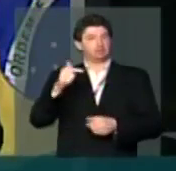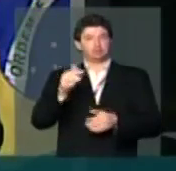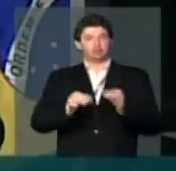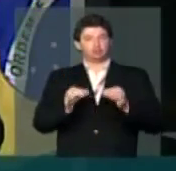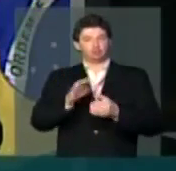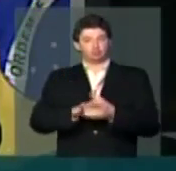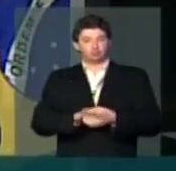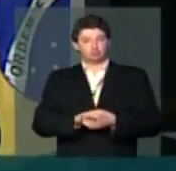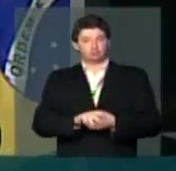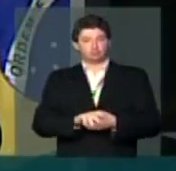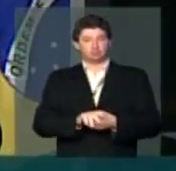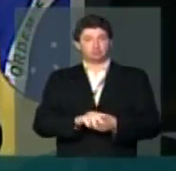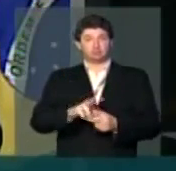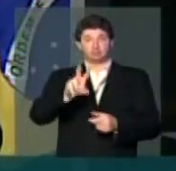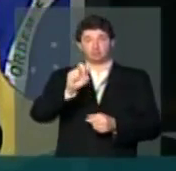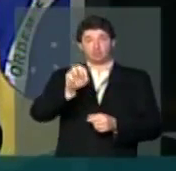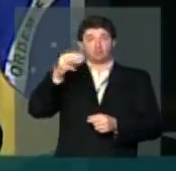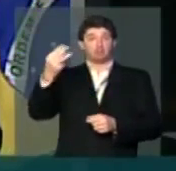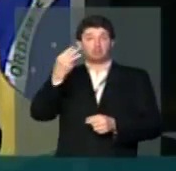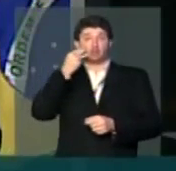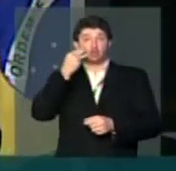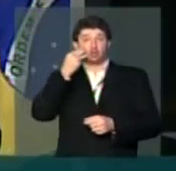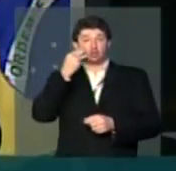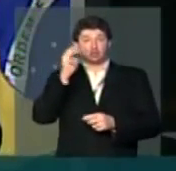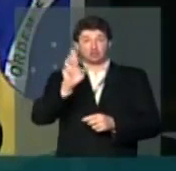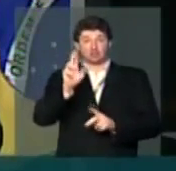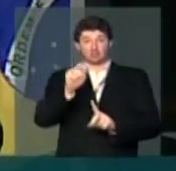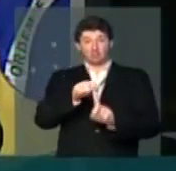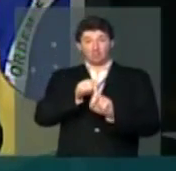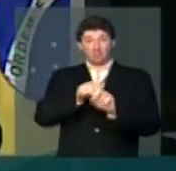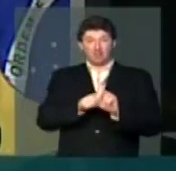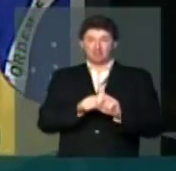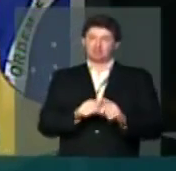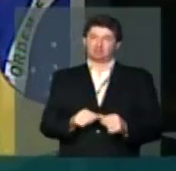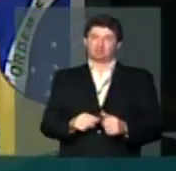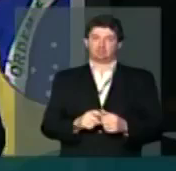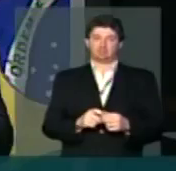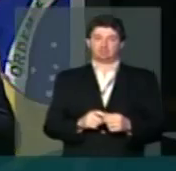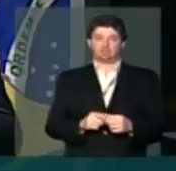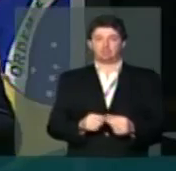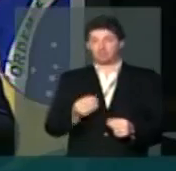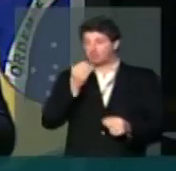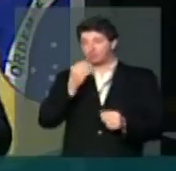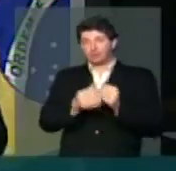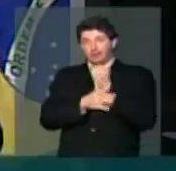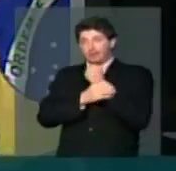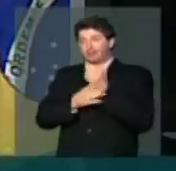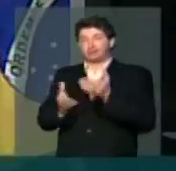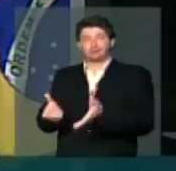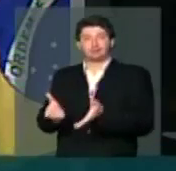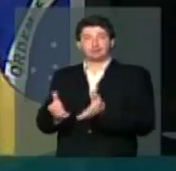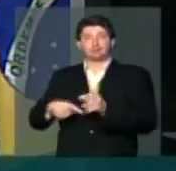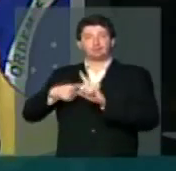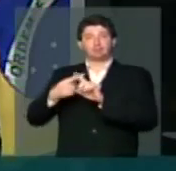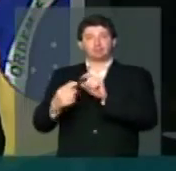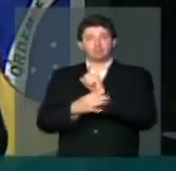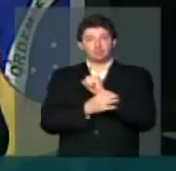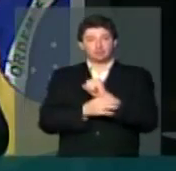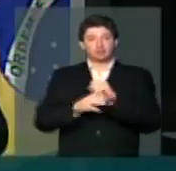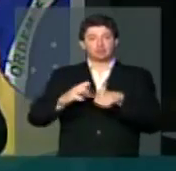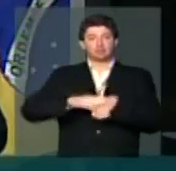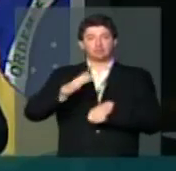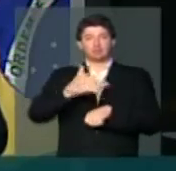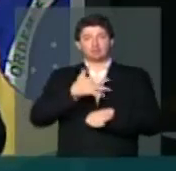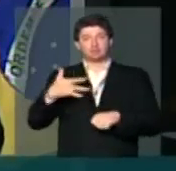injusta mais de 50 milhões de reais por mês pelo serviço da dívida, que poderiam estar garantindo mais segurança,